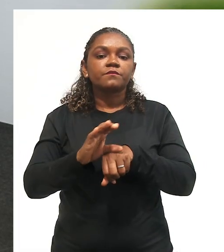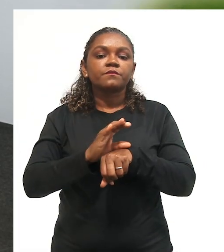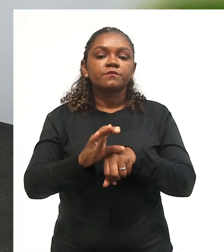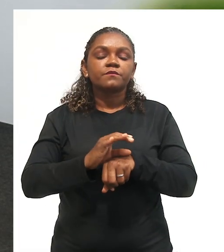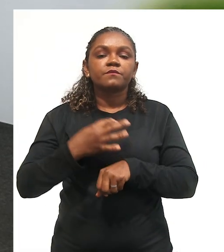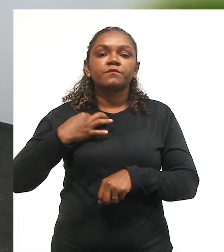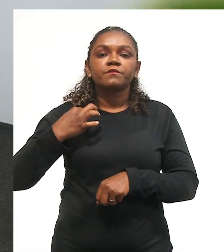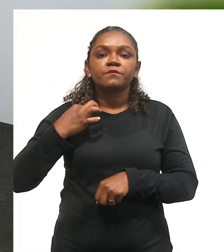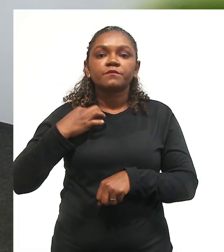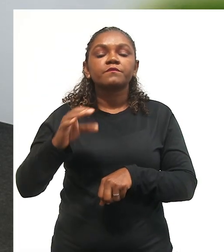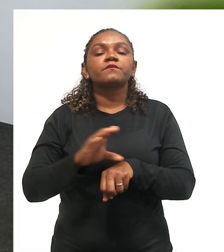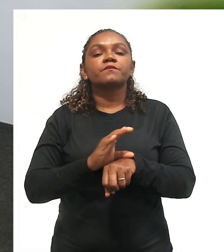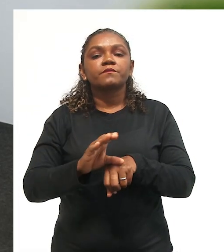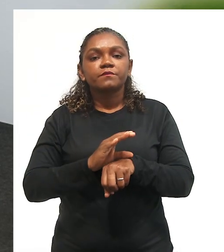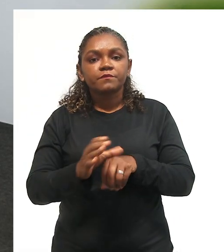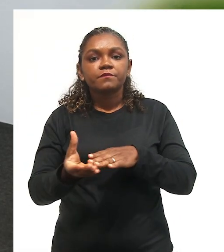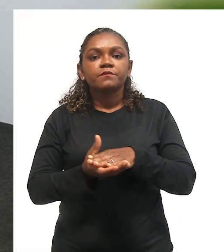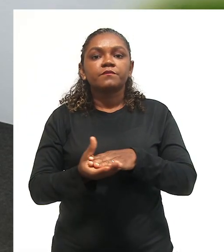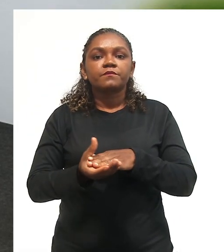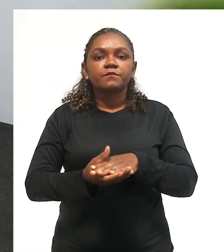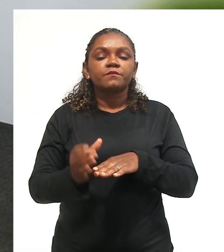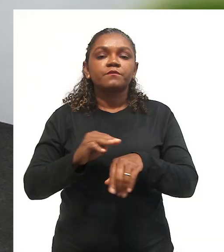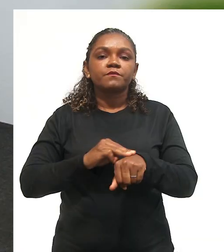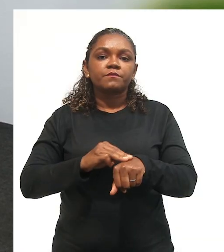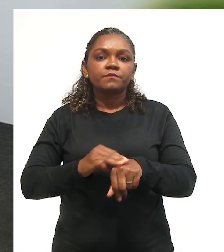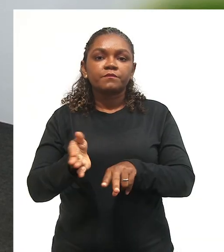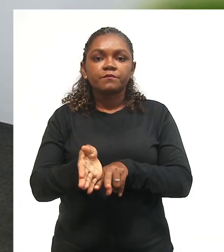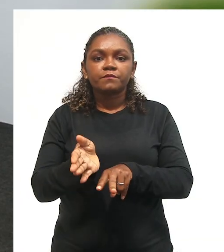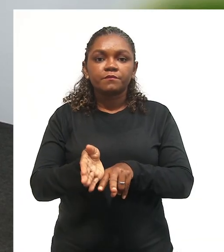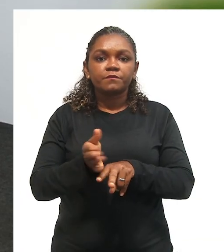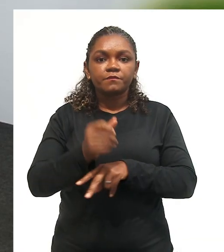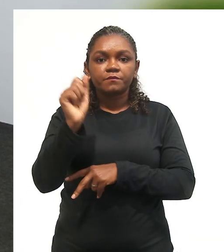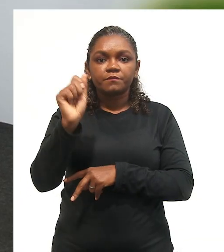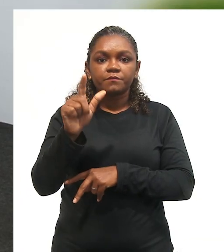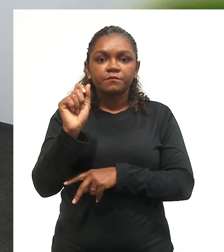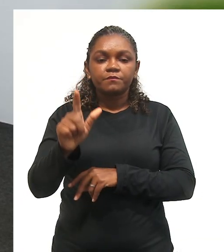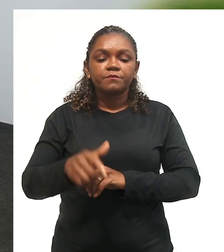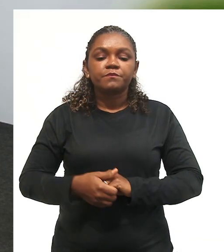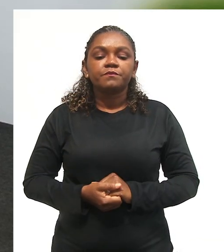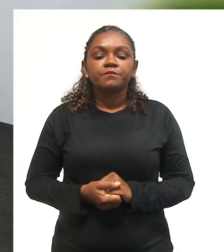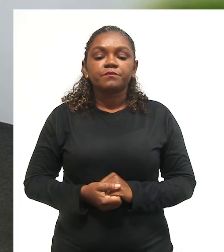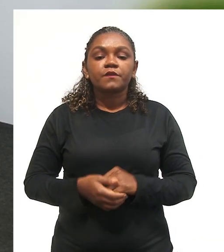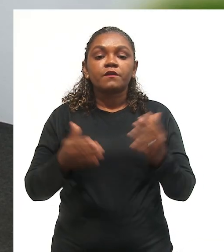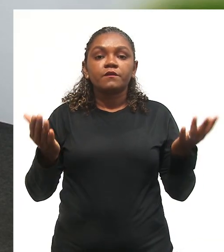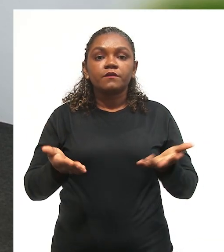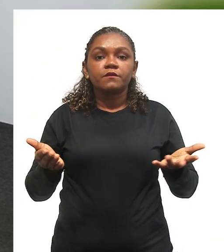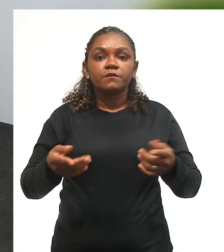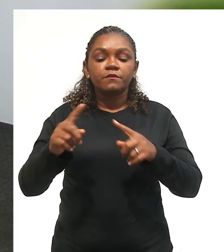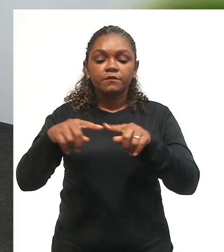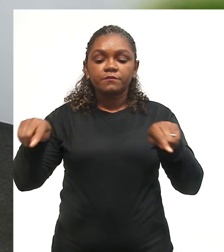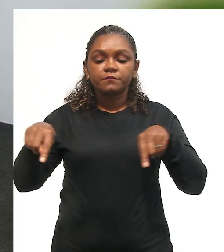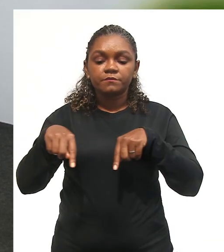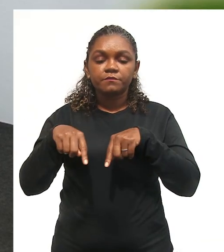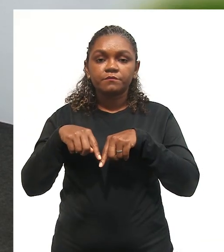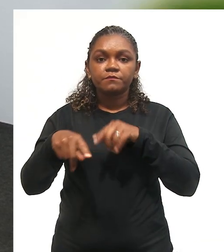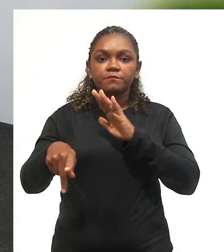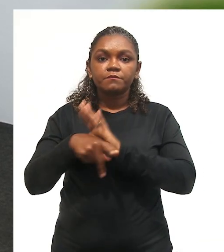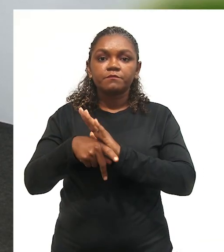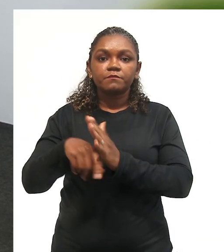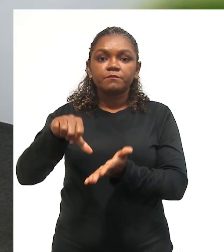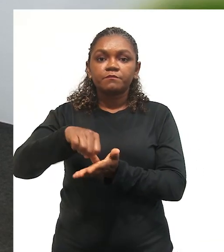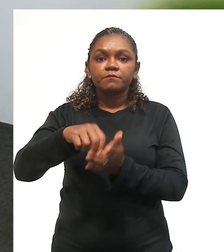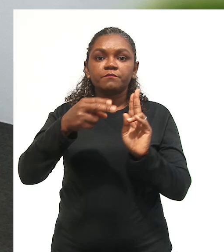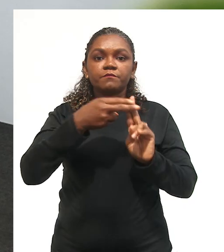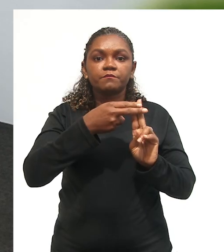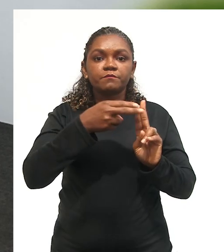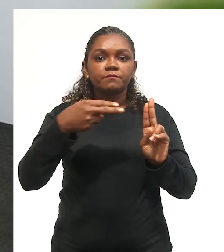camisa cinza, calça jeans e tênis marrom. Eu estou situado aqui no estúdio de gravações do IFRO Campus Porto